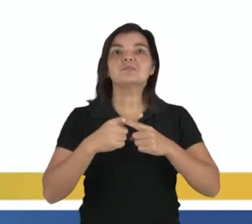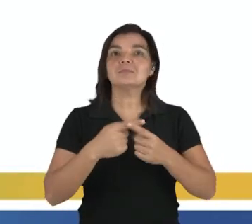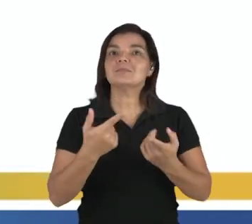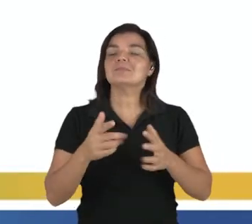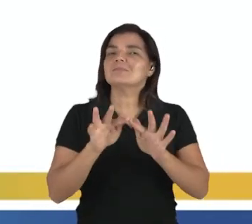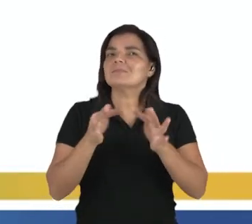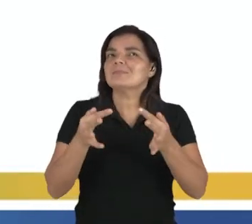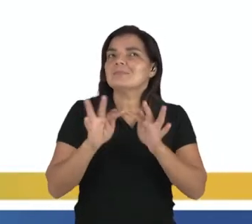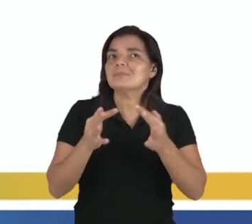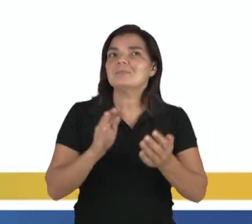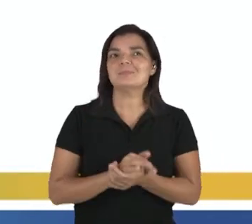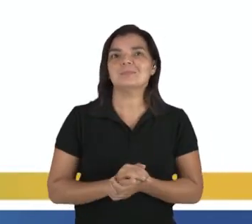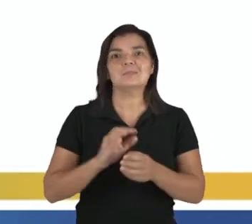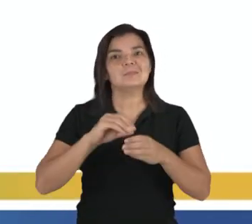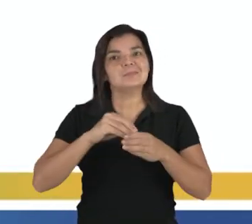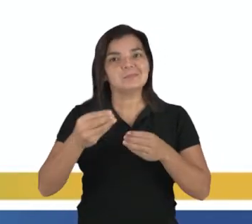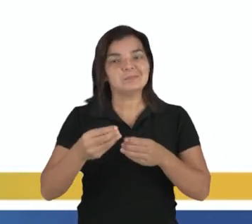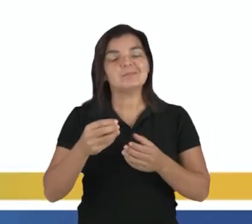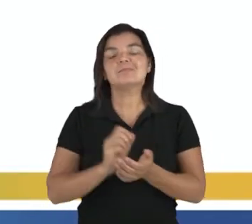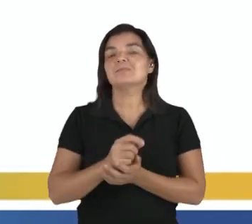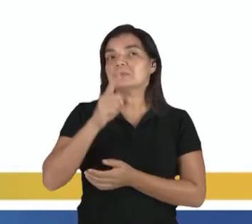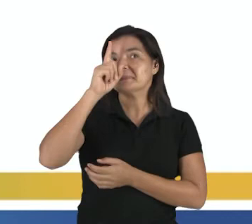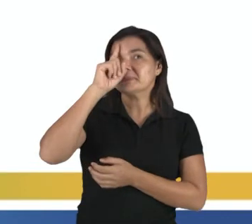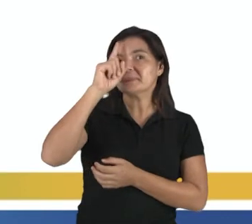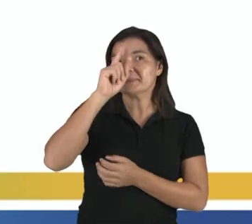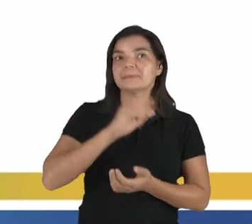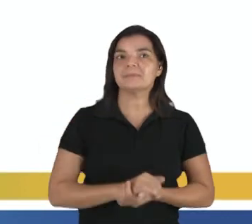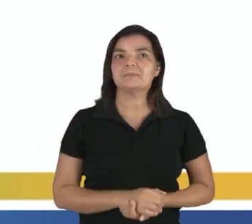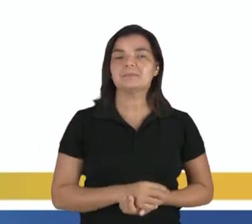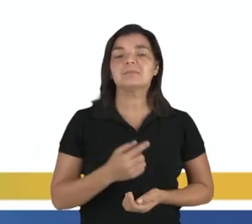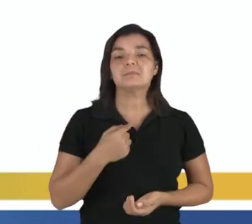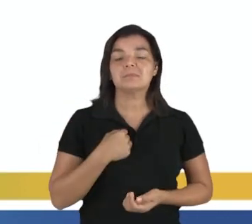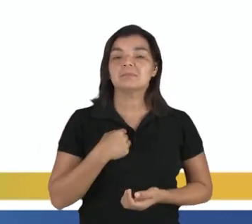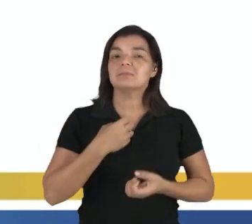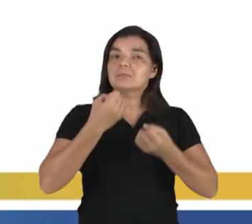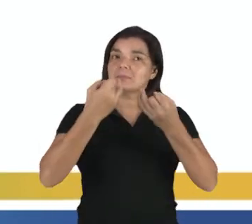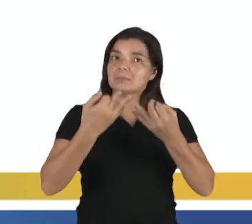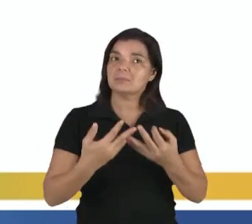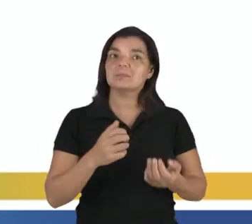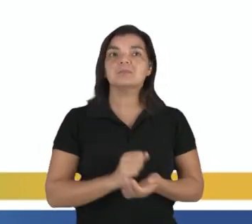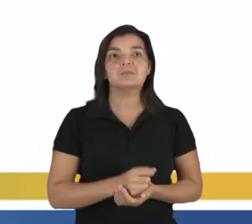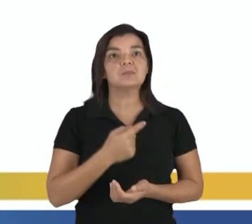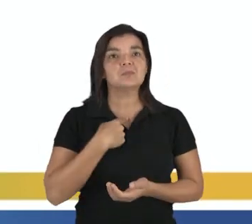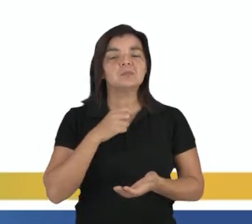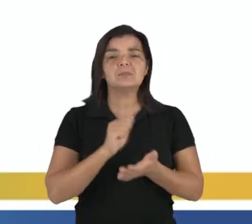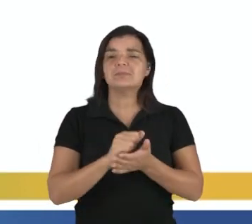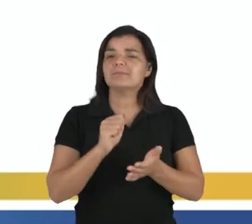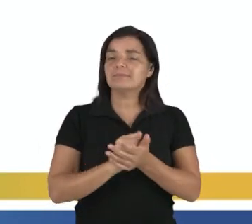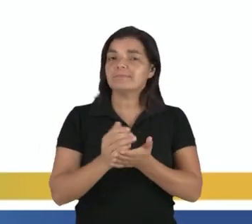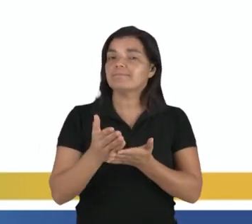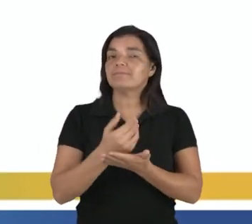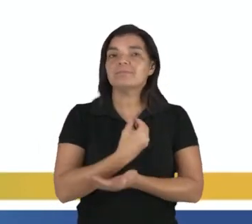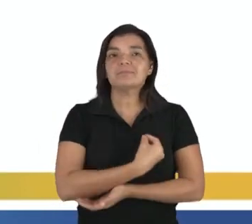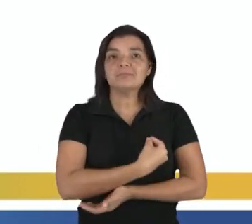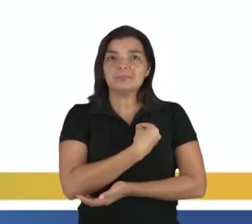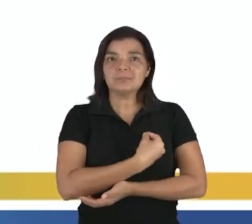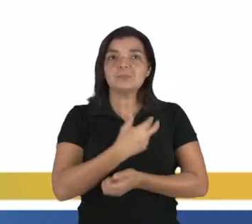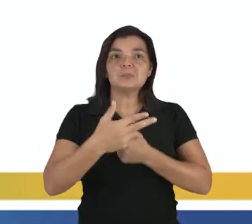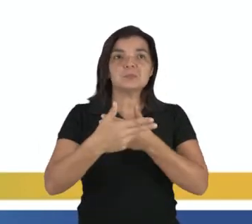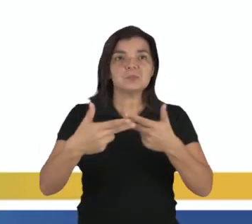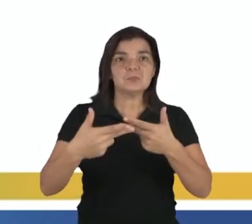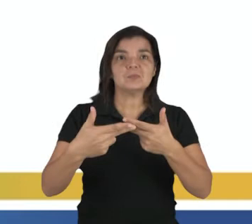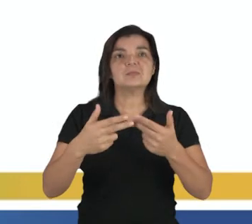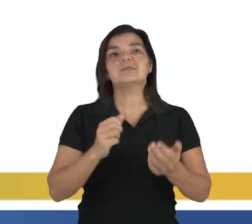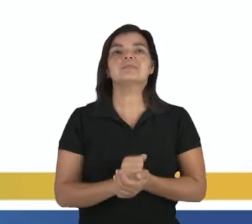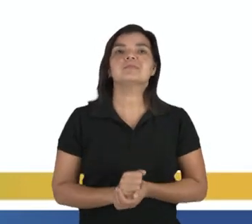no que havia de mais simples e fora da rotina, quando ele diz: eu pretendia apenas recolher da vida